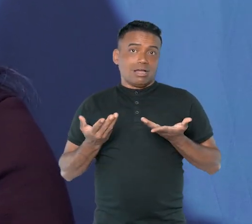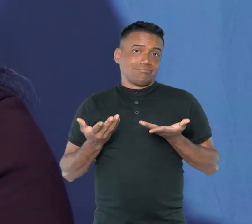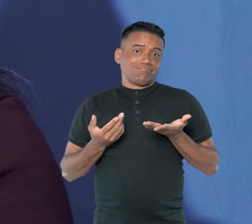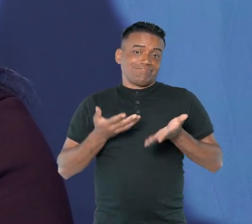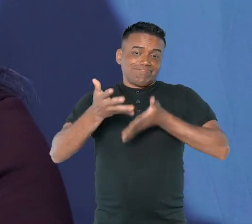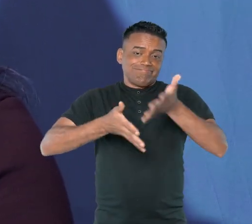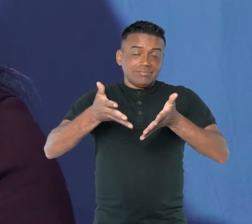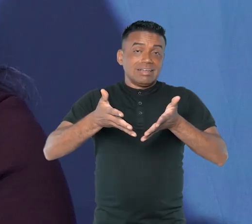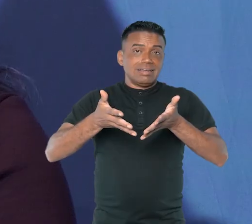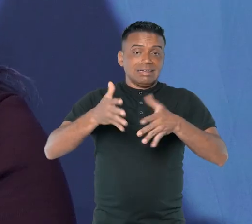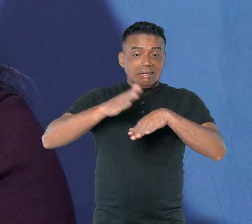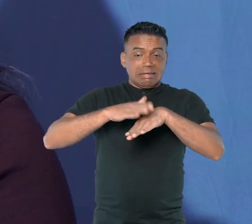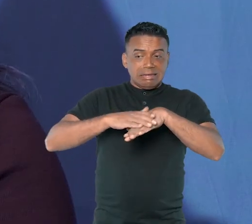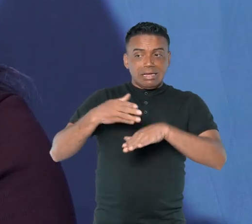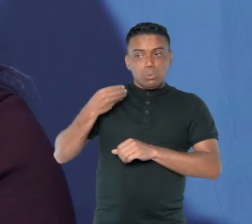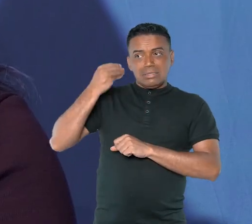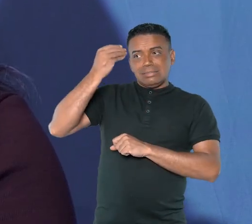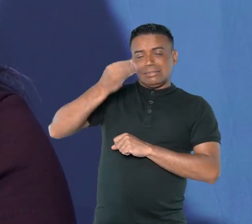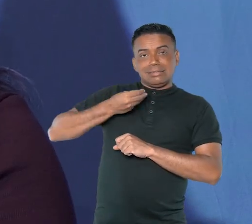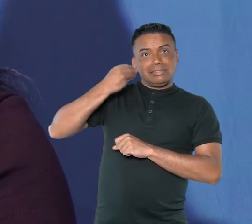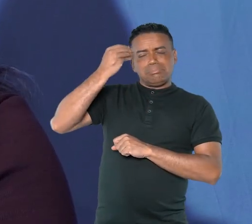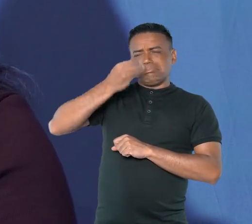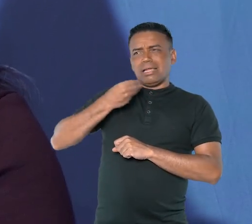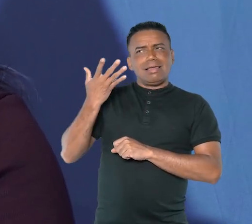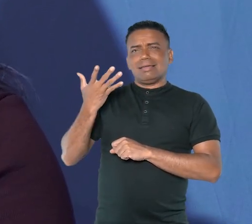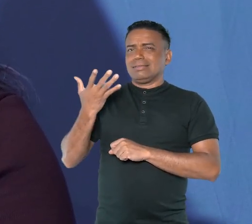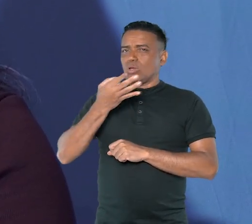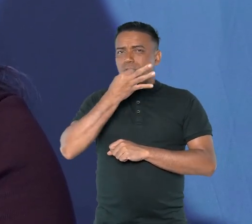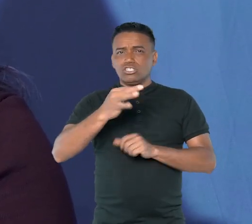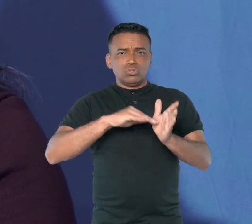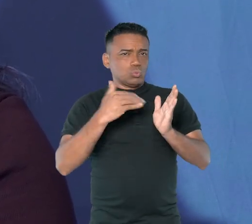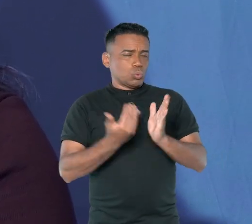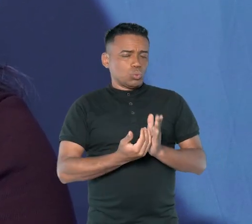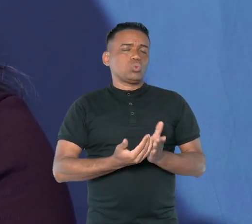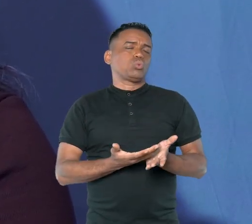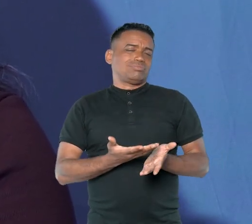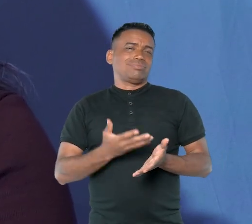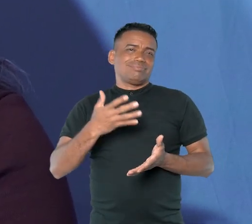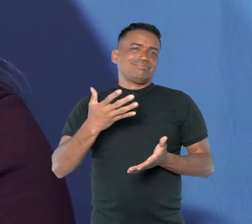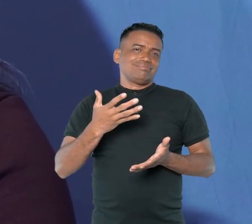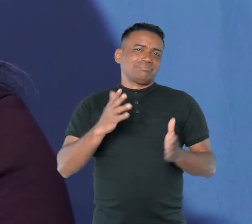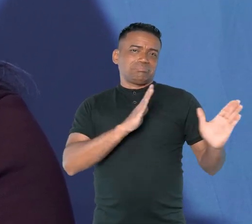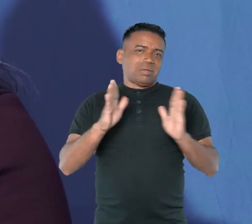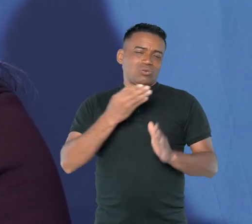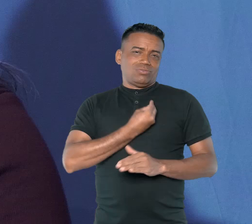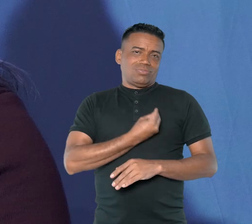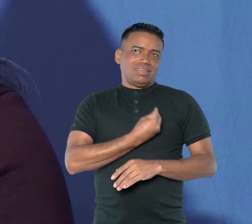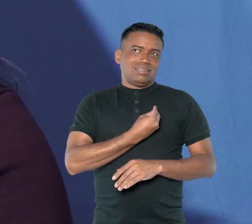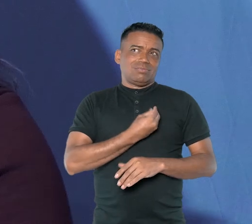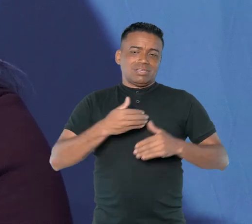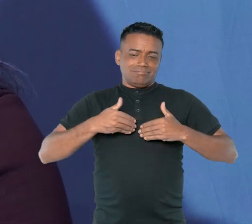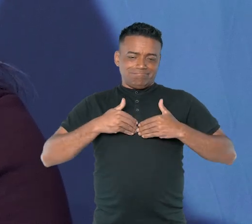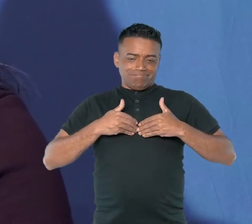uma experiência que eu acho que, como tudo na vida, né, quando você se abre para